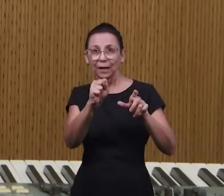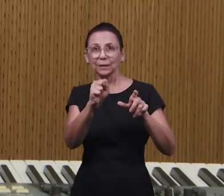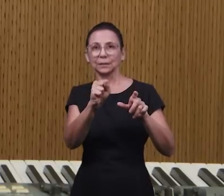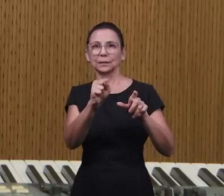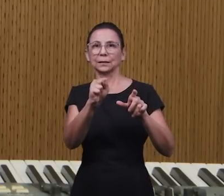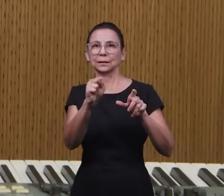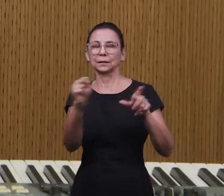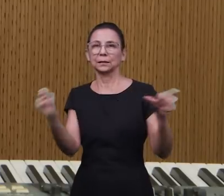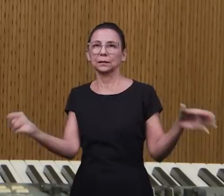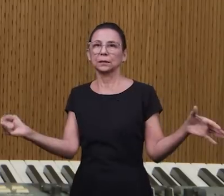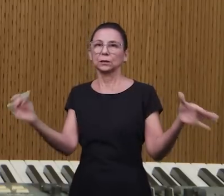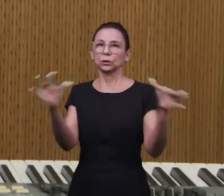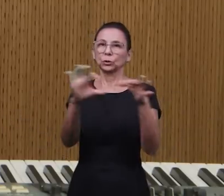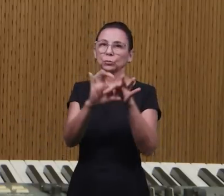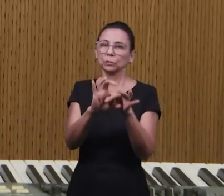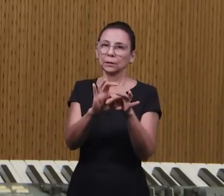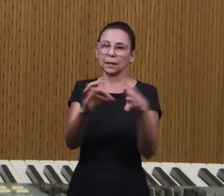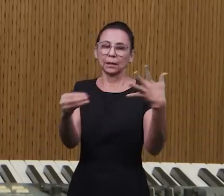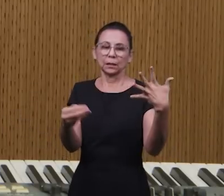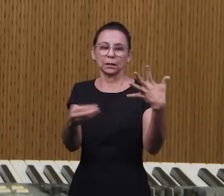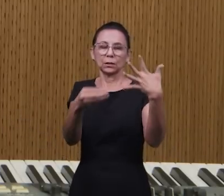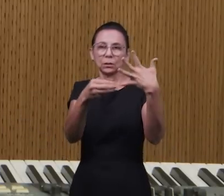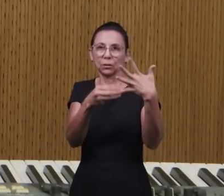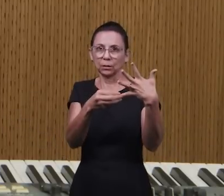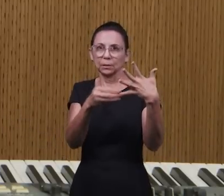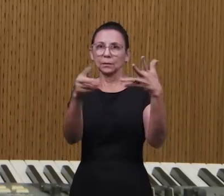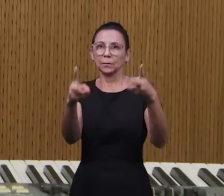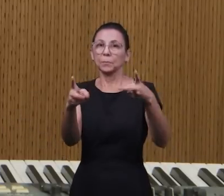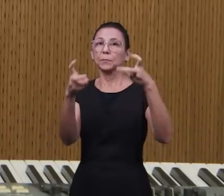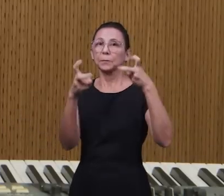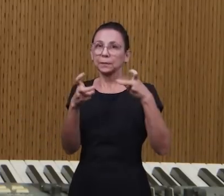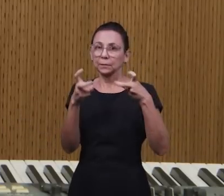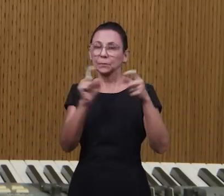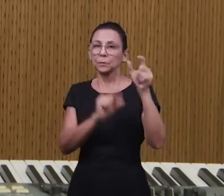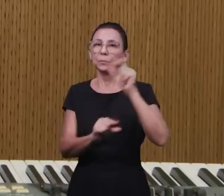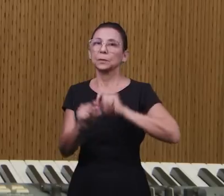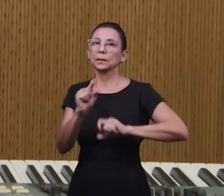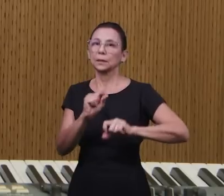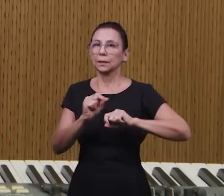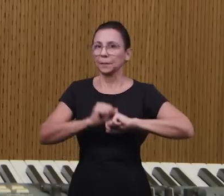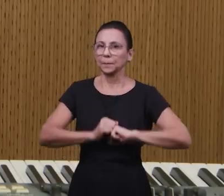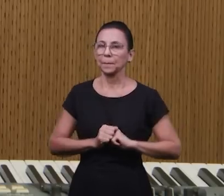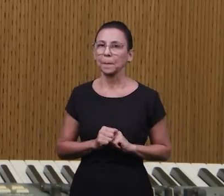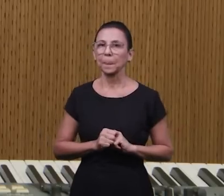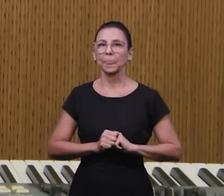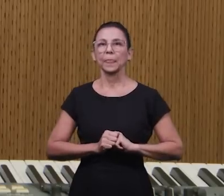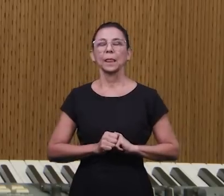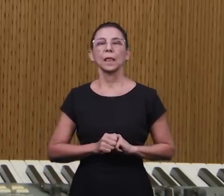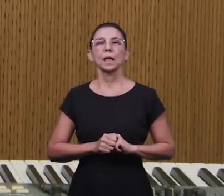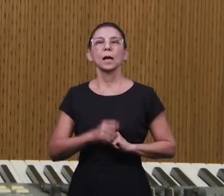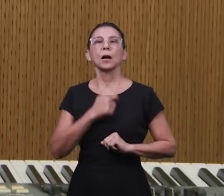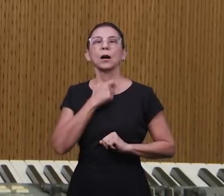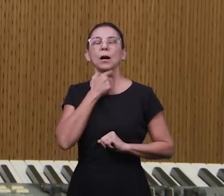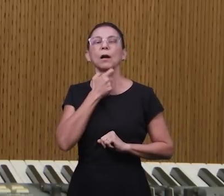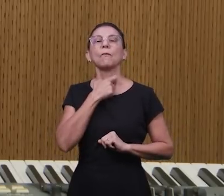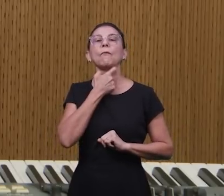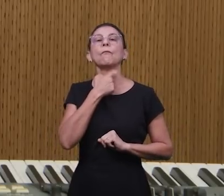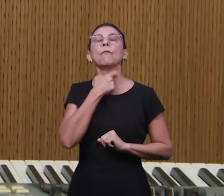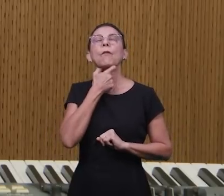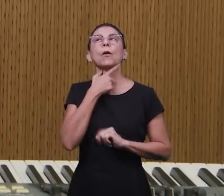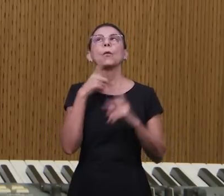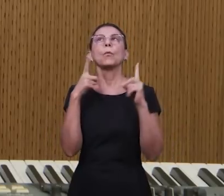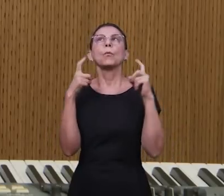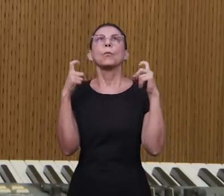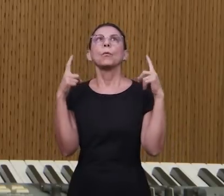dessa mesma nota, você vai perceber que o som da nossa voz, o som final da